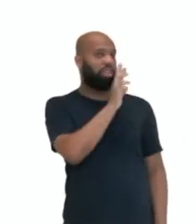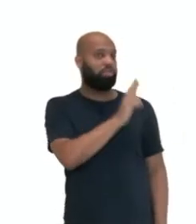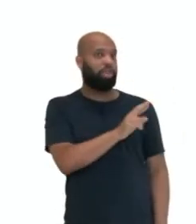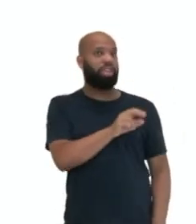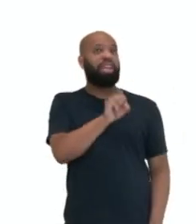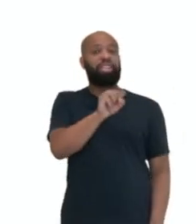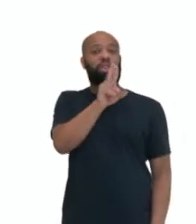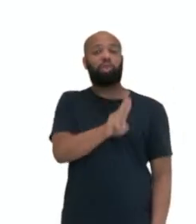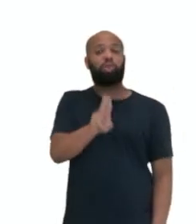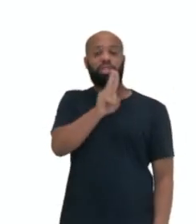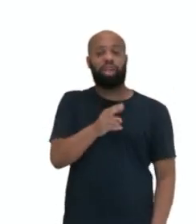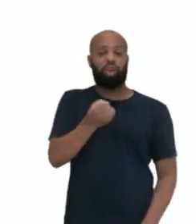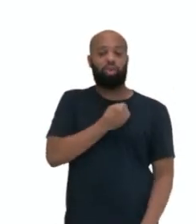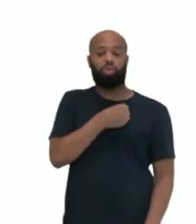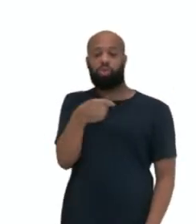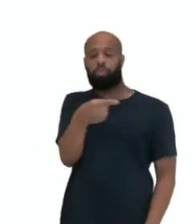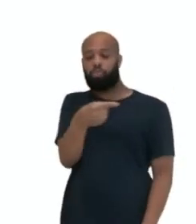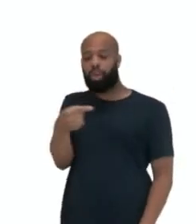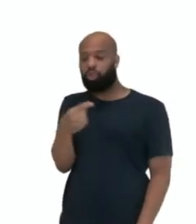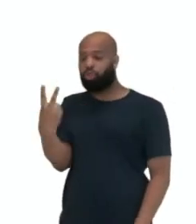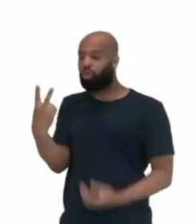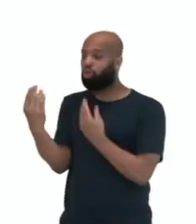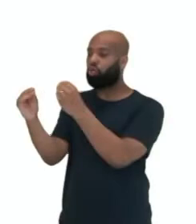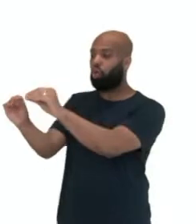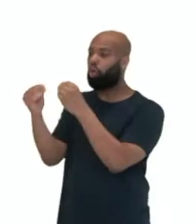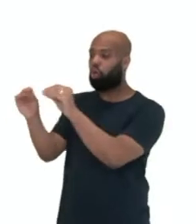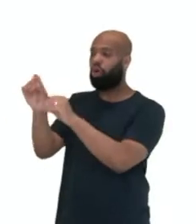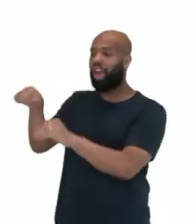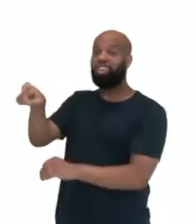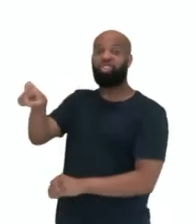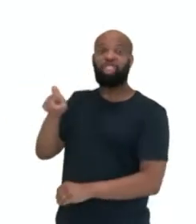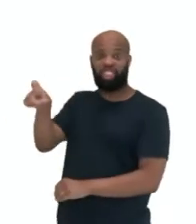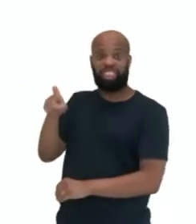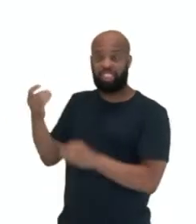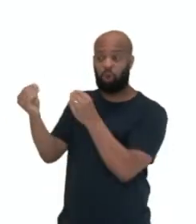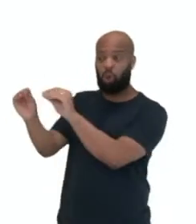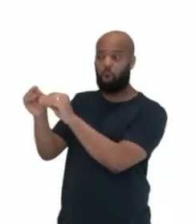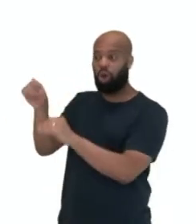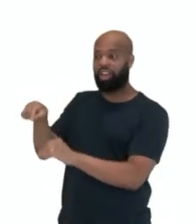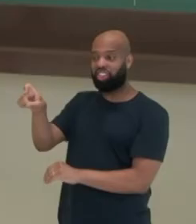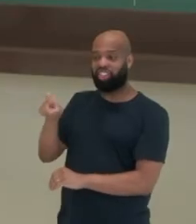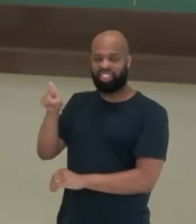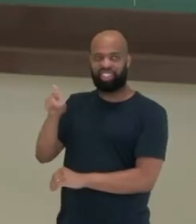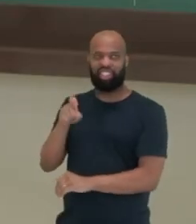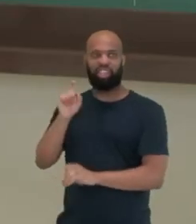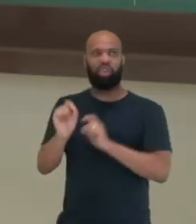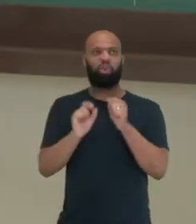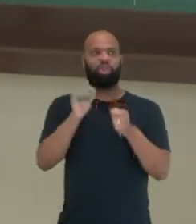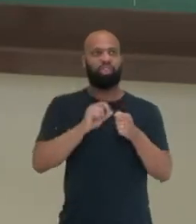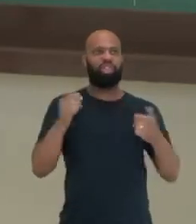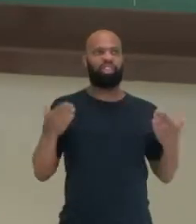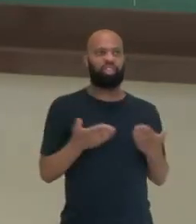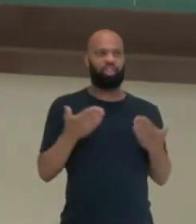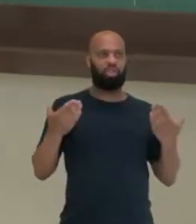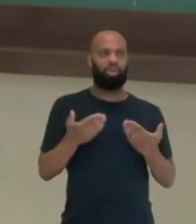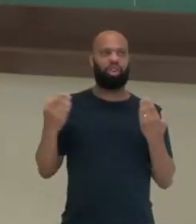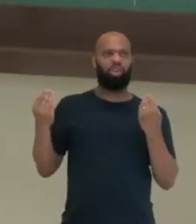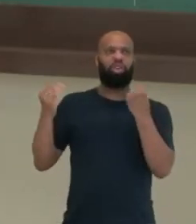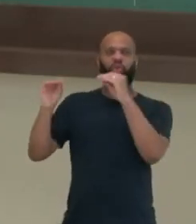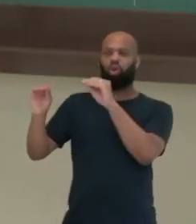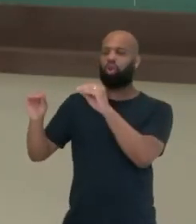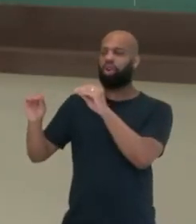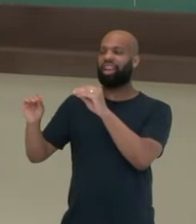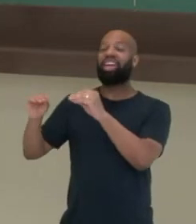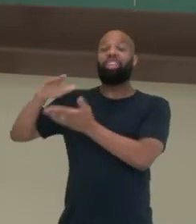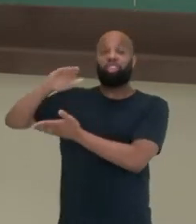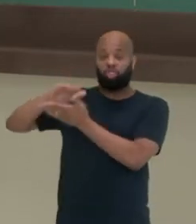Então, o menos 2 está entrando. Então, o menos 2 é o x que está entrando, a variável livre. Então, o que a gente faz? Coloca o menos 2